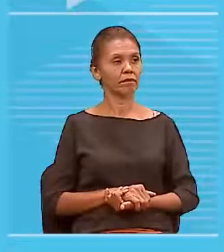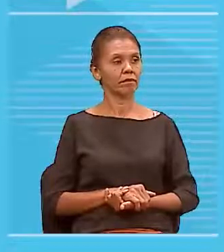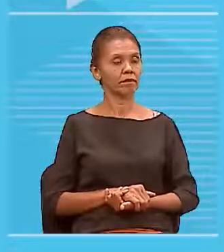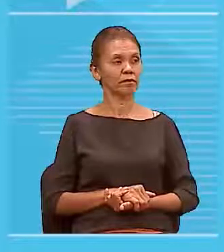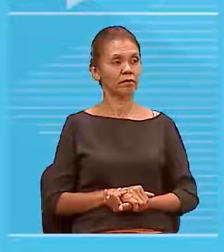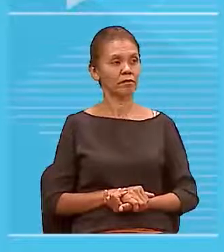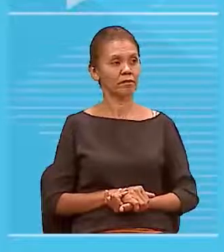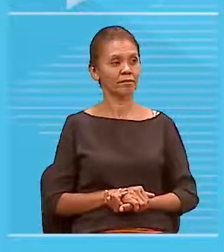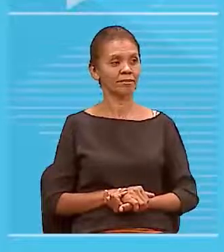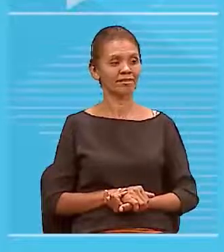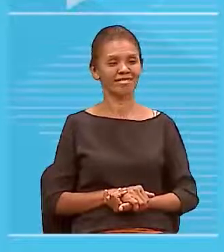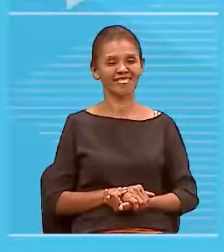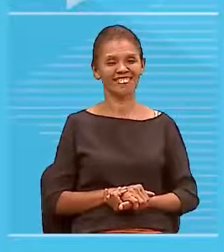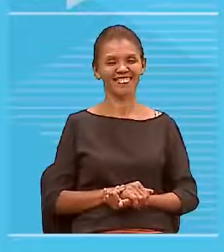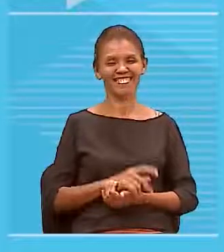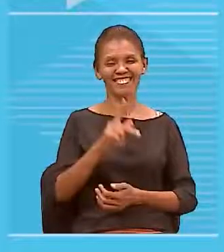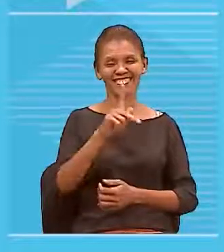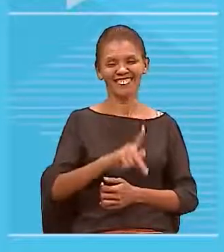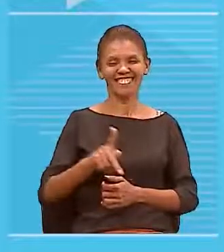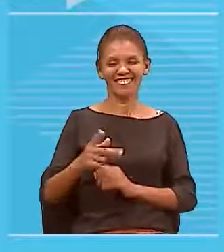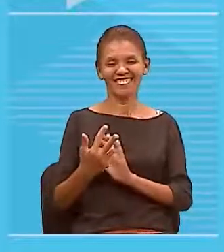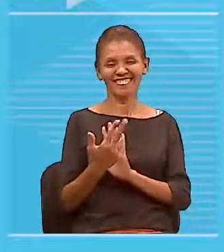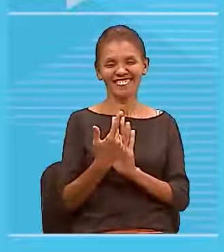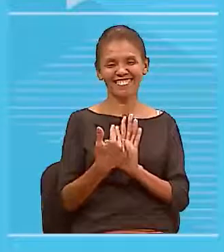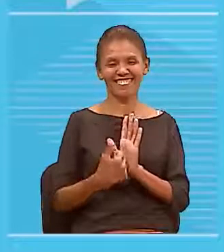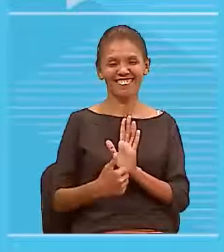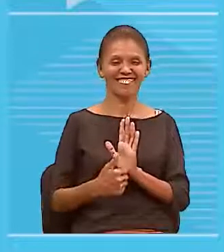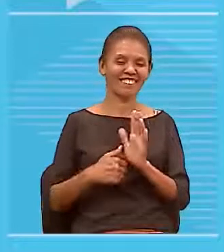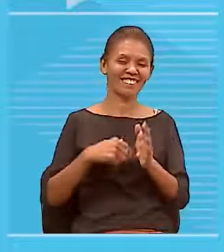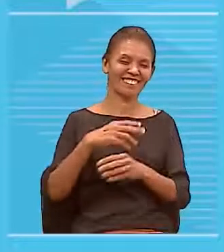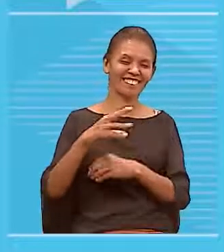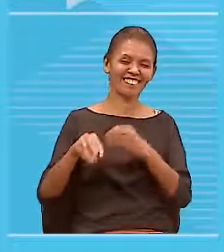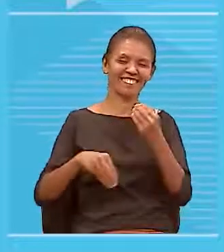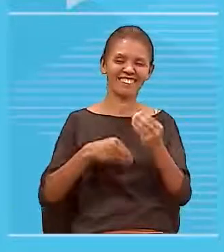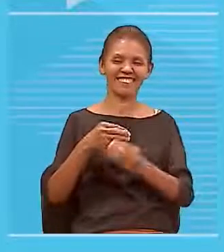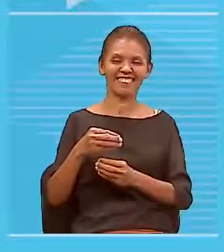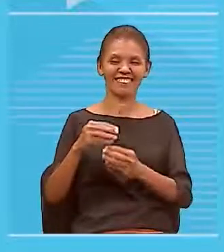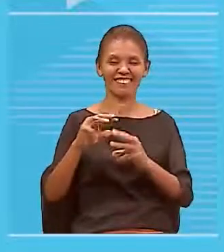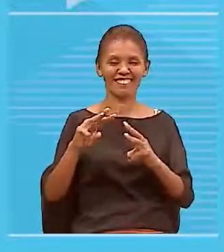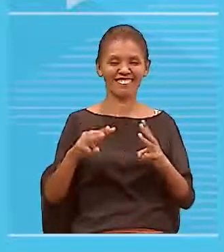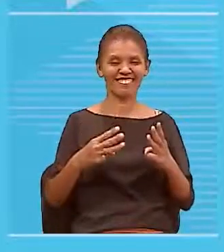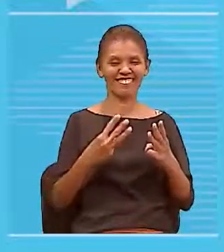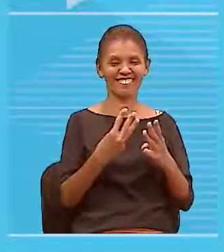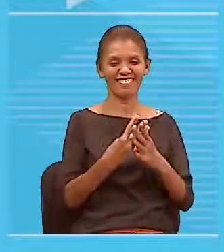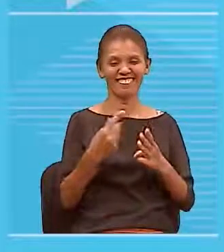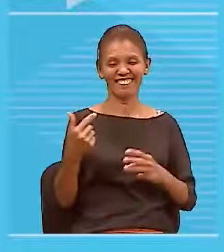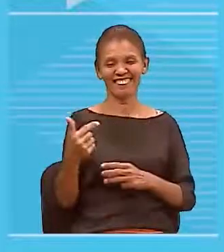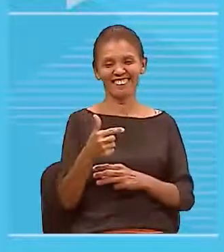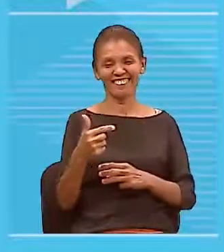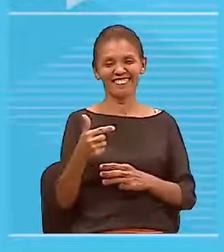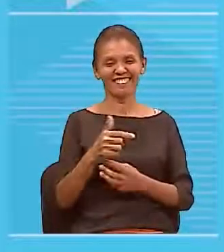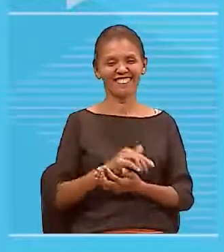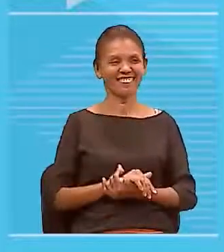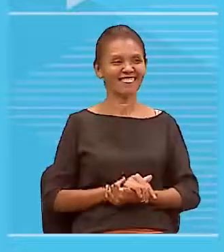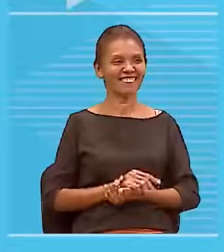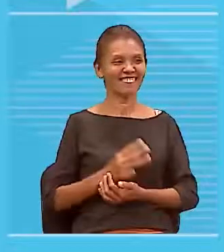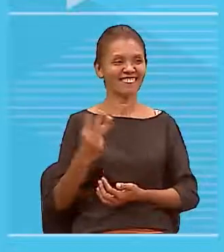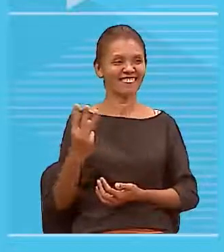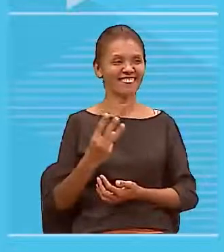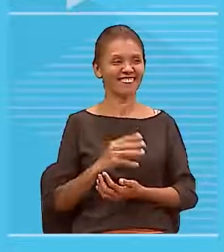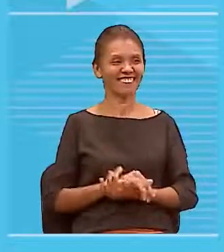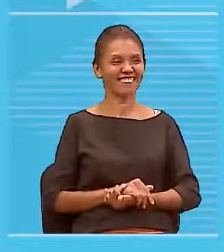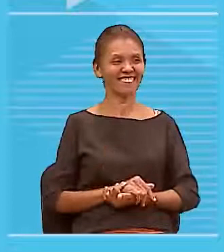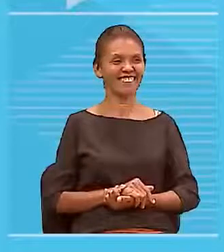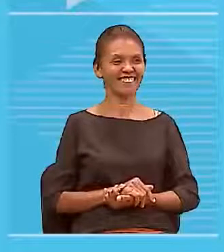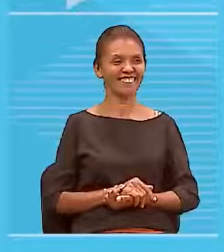Menina, é muita bagunça que essa mulher faz, um estrago danado com dois slides até agora. Agora que eu tô no terceiro, viu? Da aula de hoje. Tem